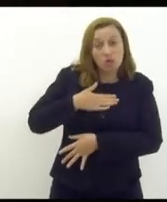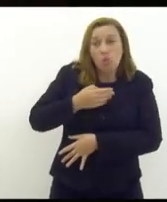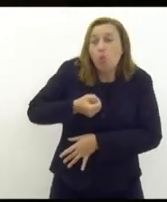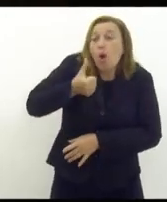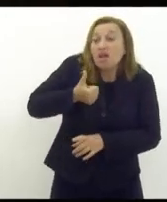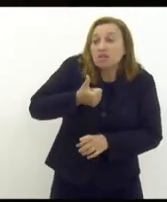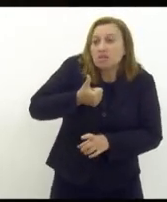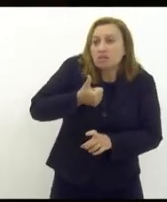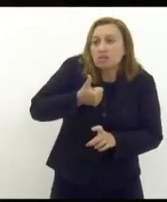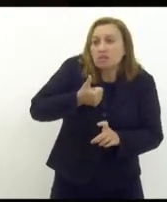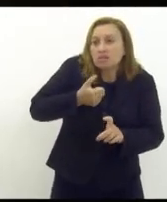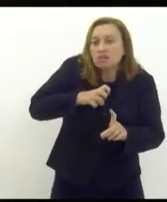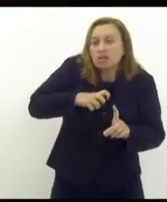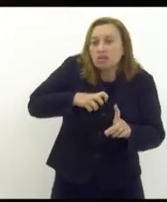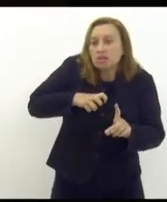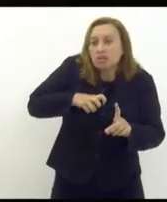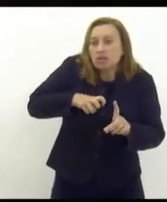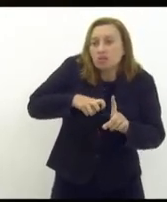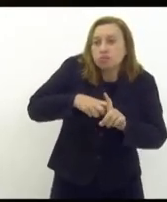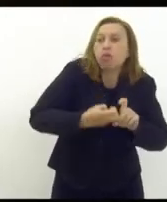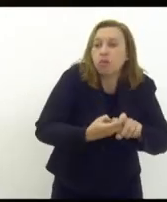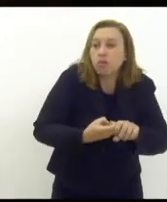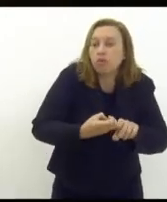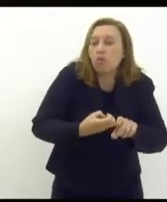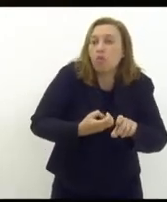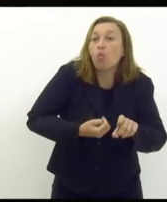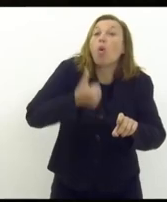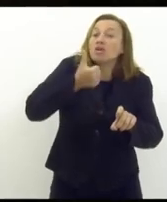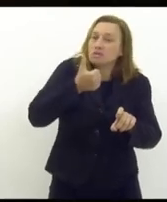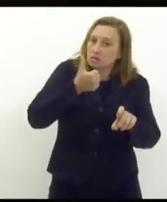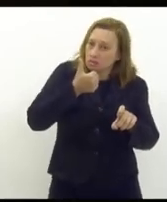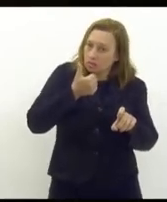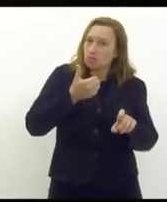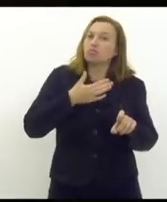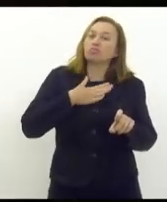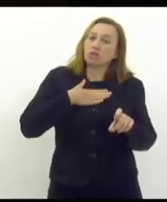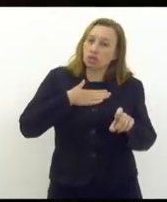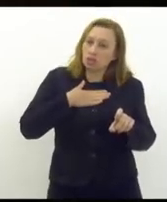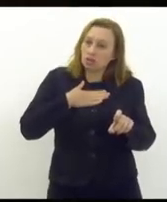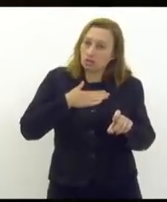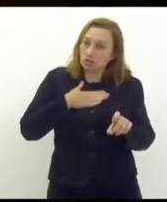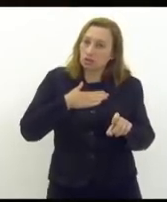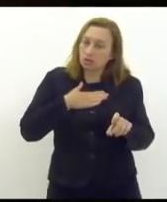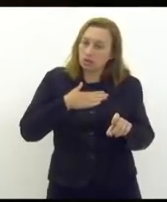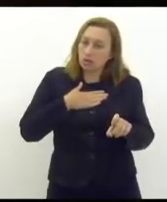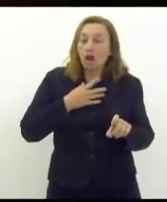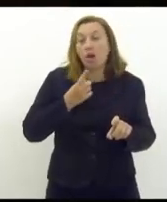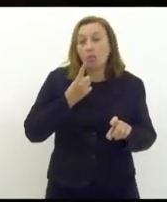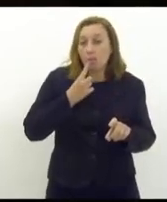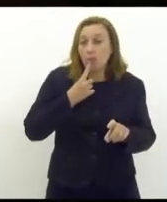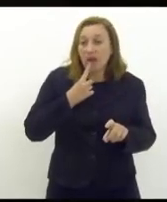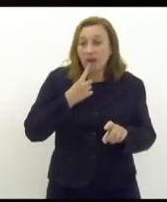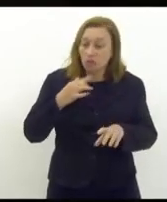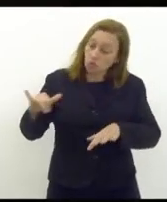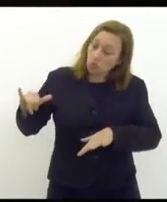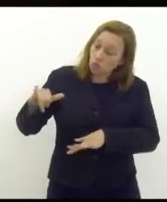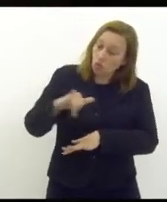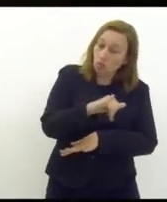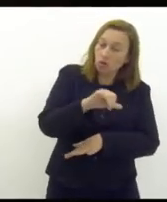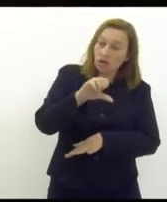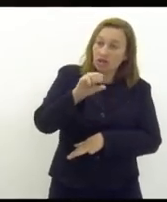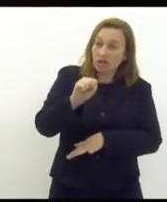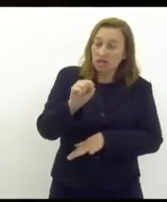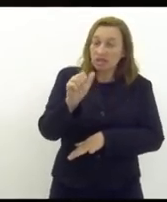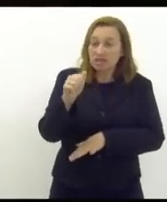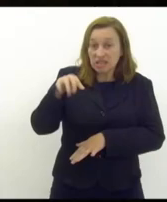eu fui vítima algumas horas atrás como disse-nos arredores do aeroporto Santos Dumont por